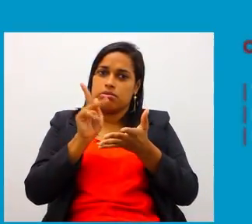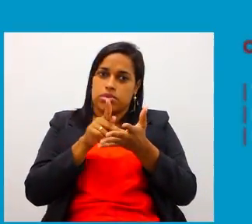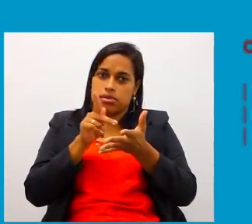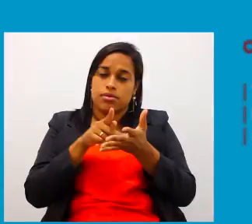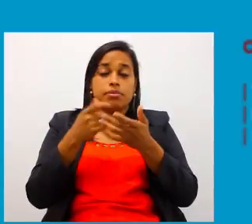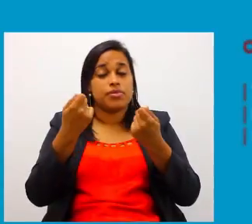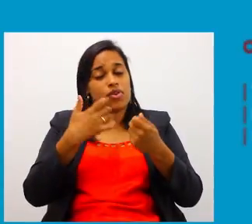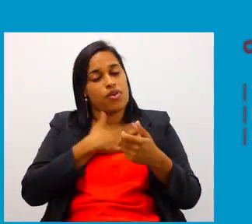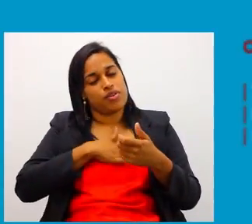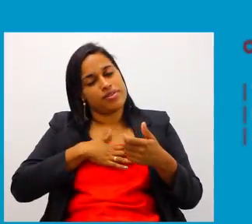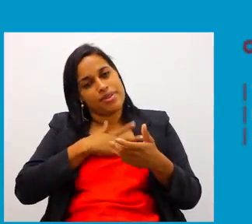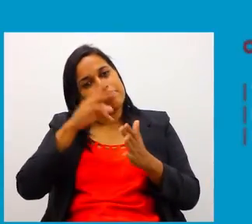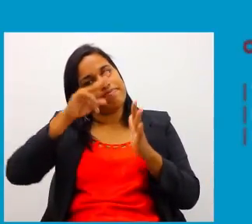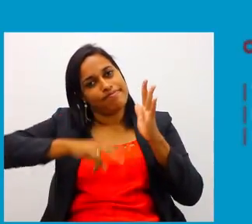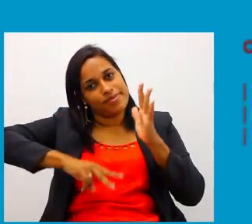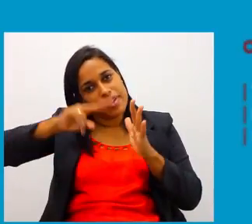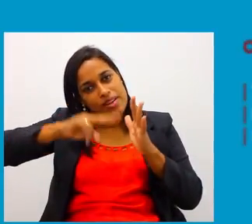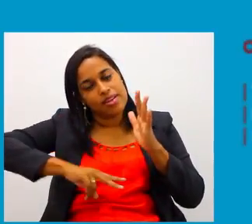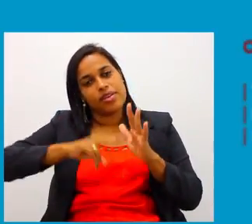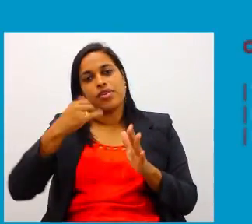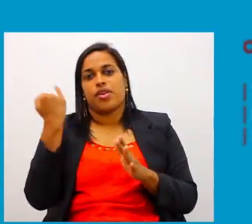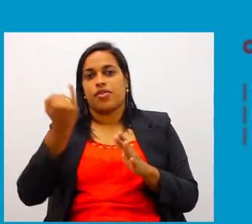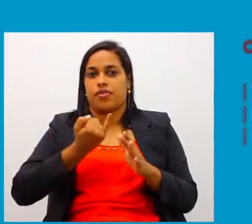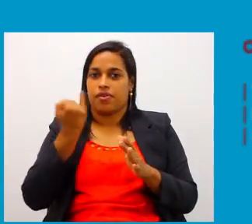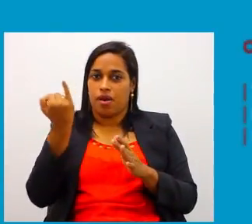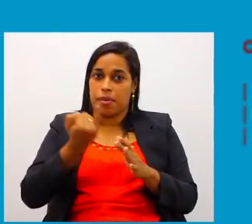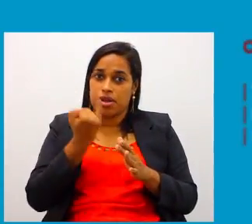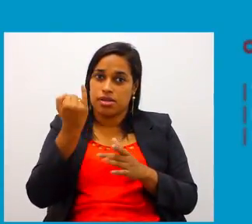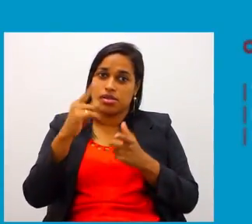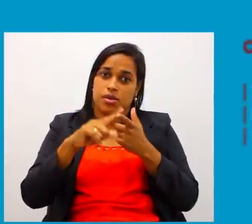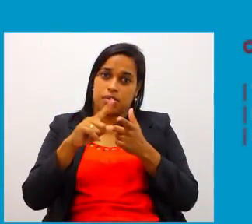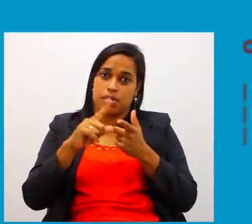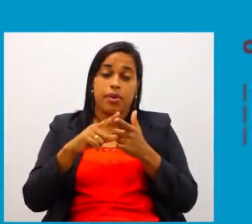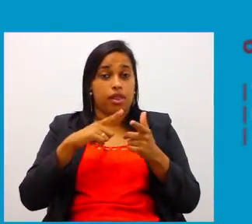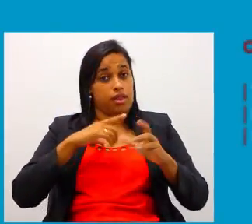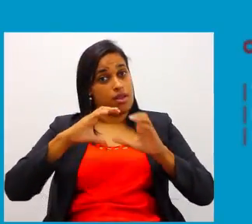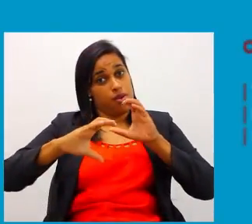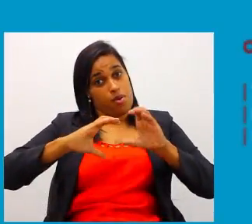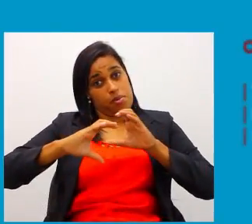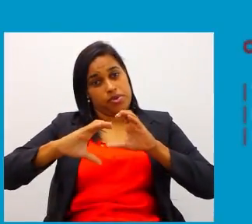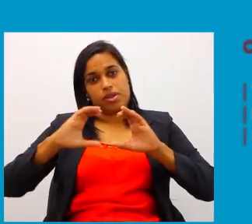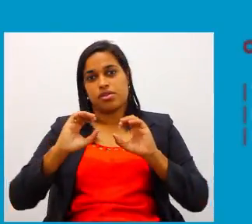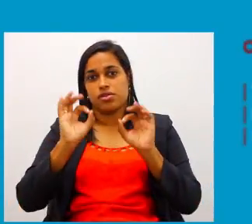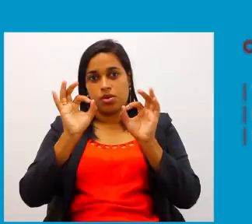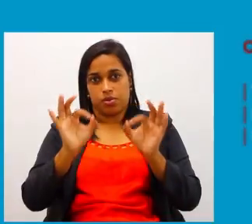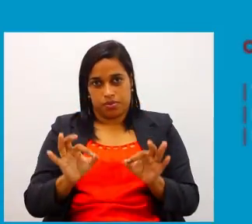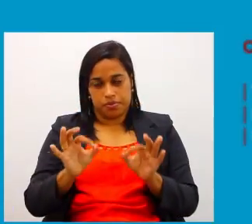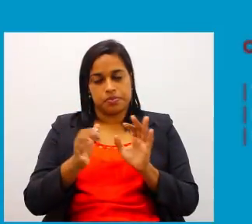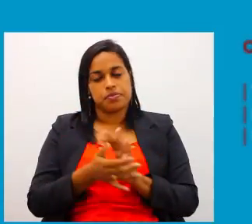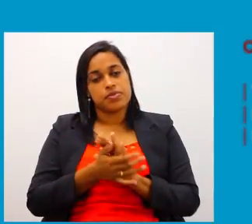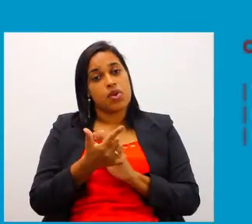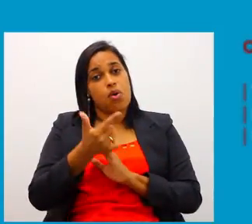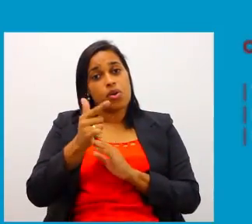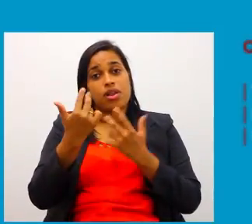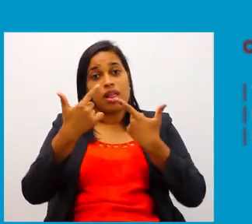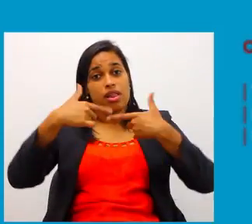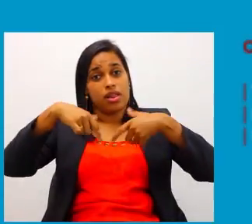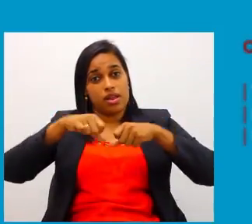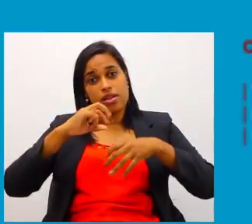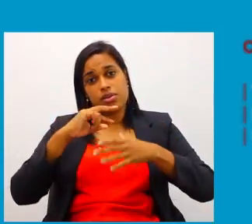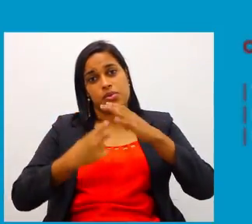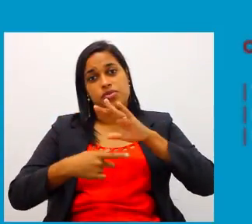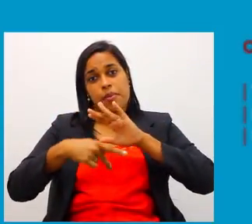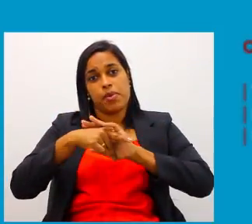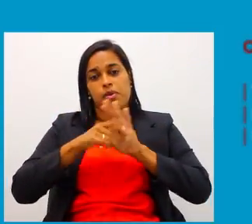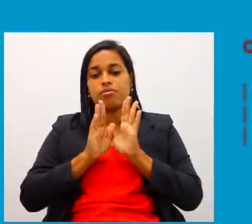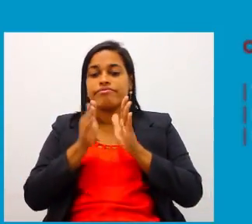gostarem de ter lido isso para que a informação repercuta nelas e elas tenham essa comunicação plena. Uma outra coisa é a linguagem direta. A